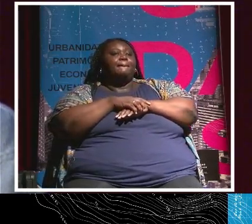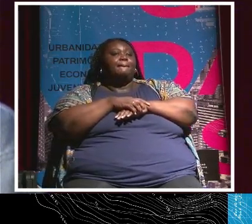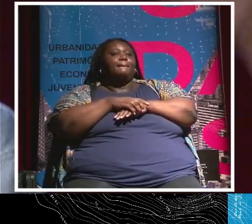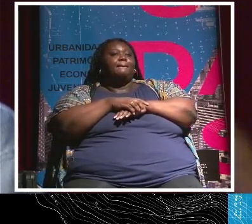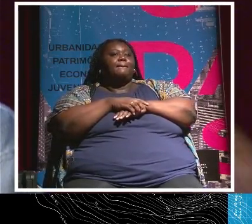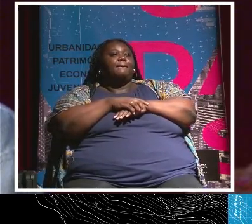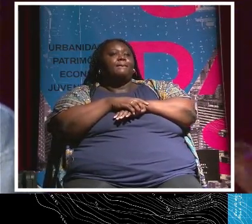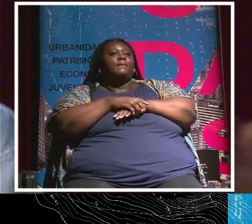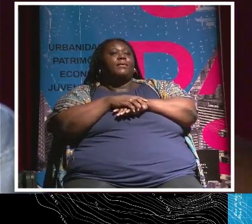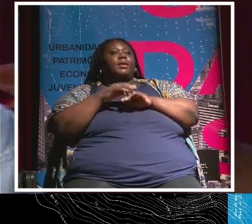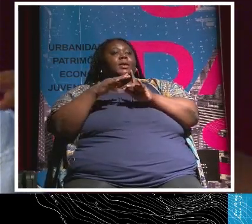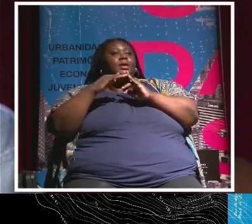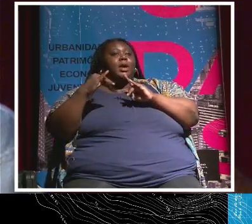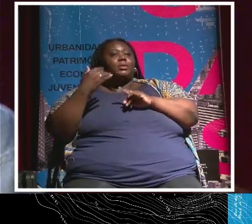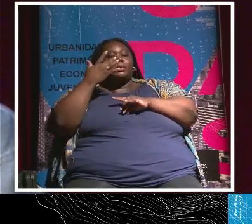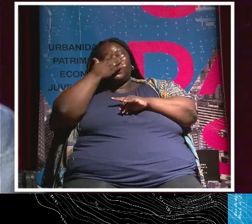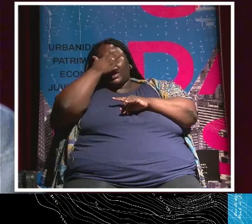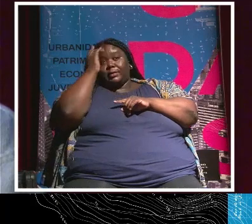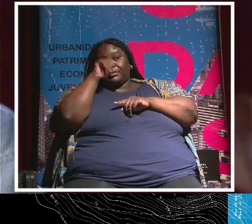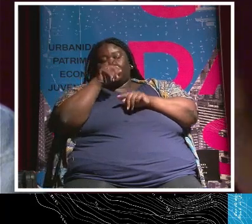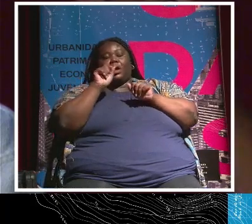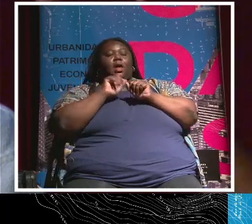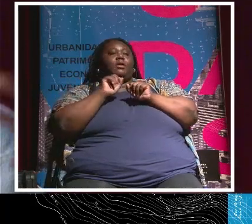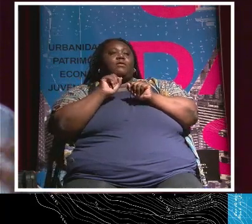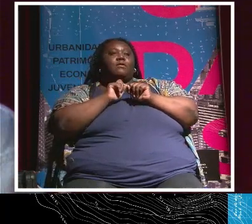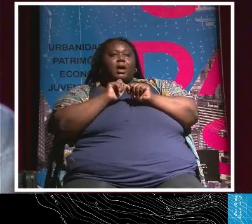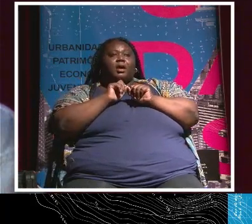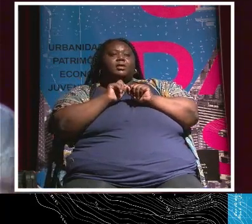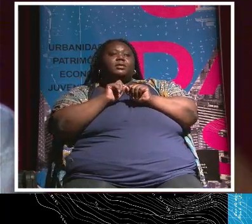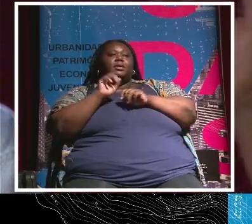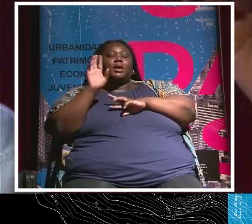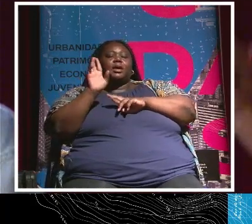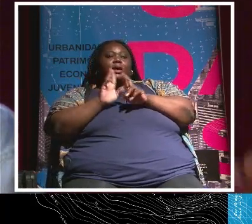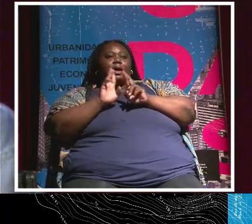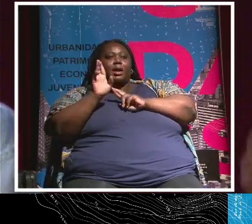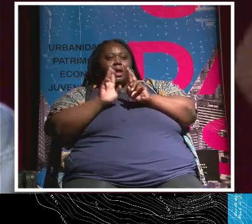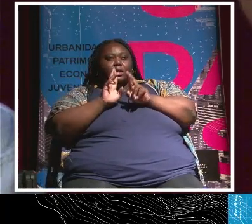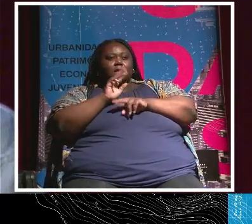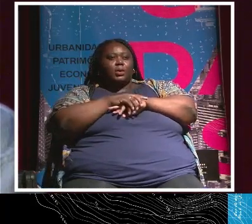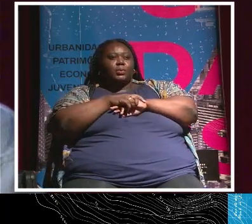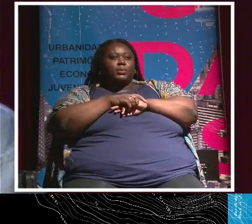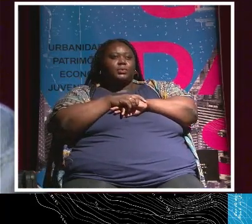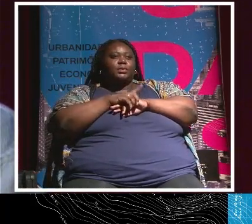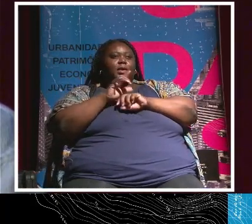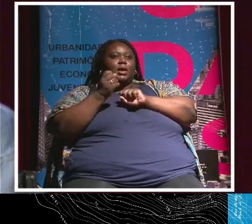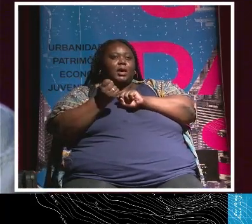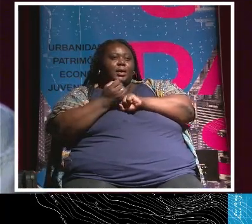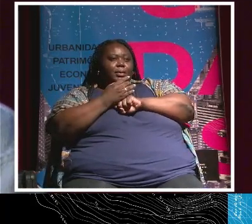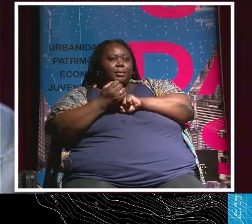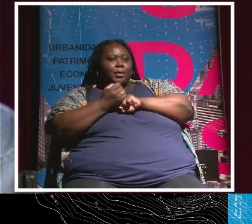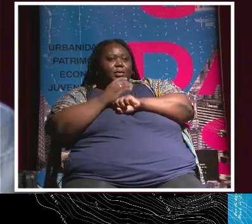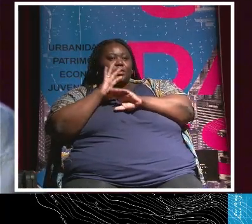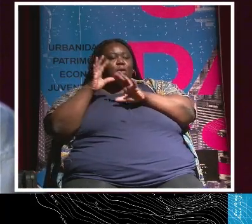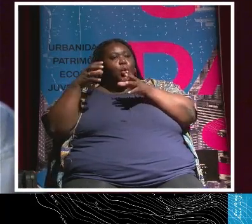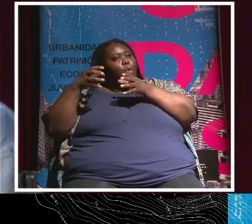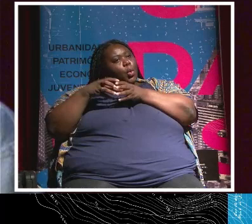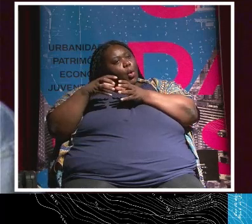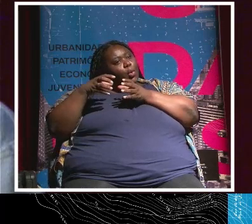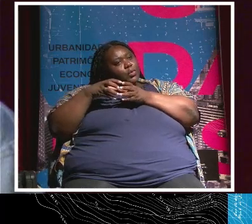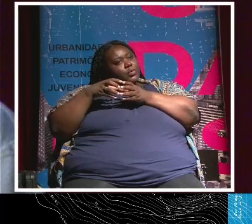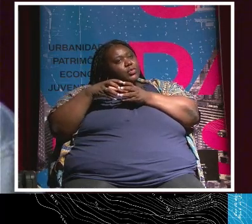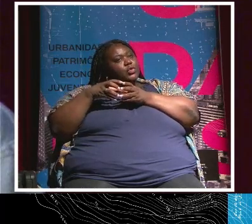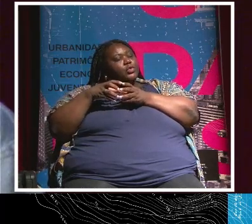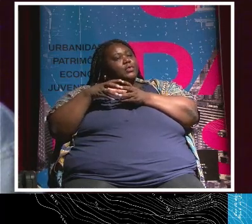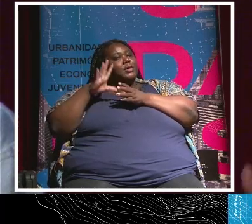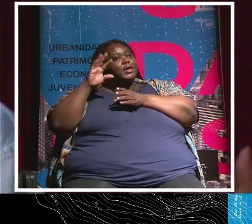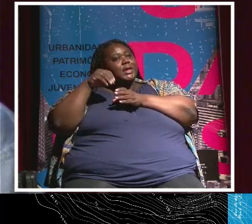da lona e das pessoas que ali produzem, relações que são de produção e coletivas de produção